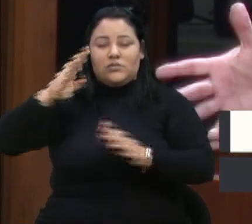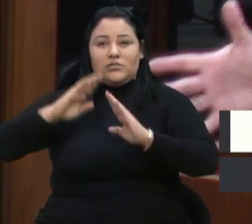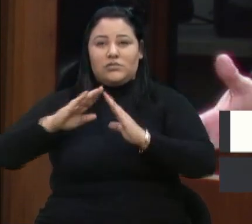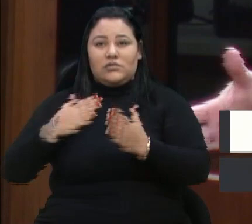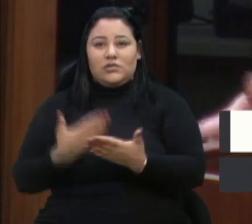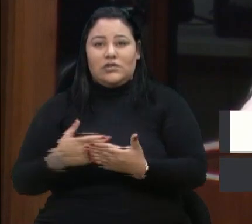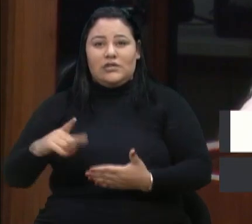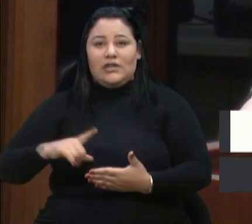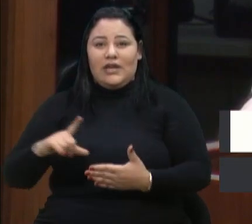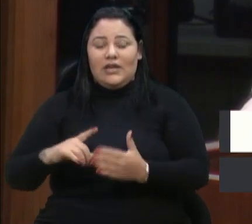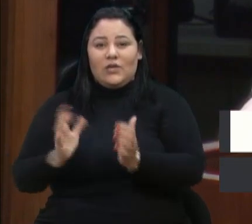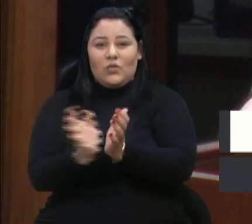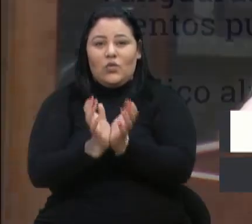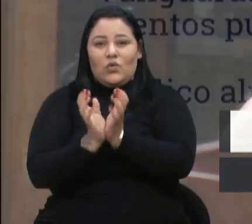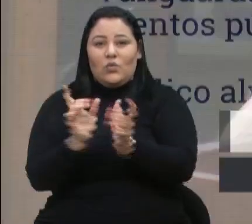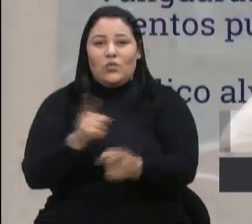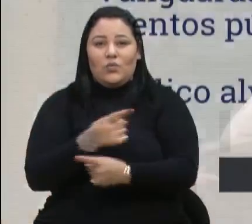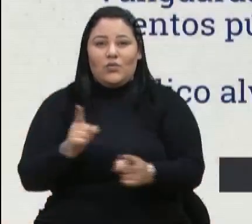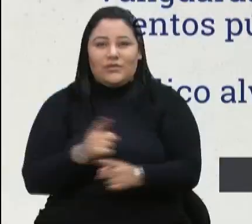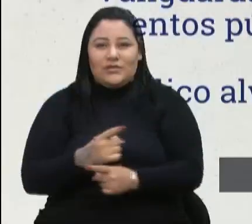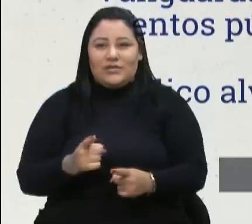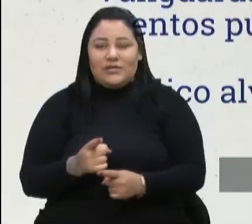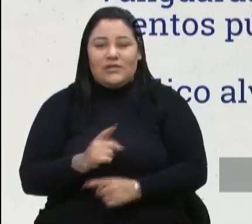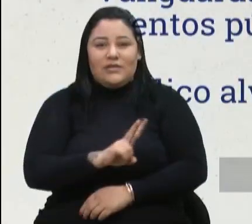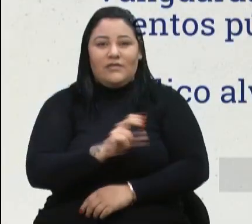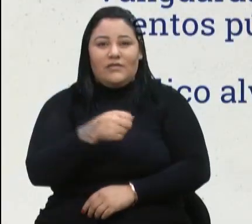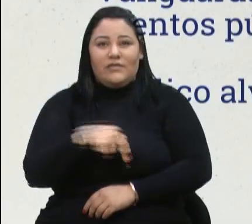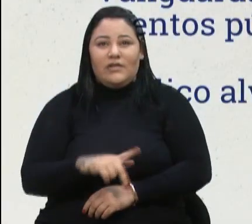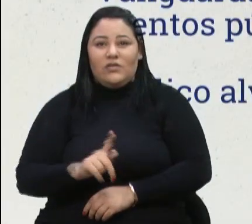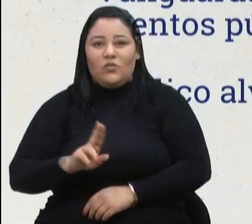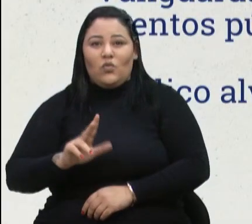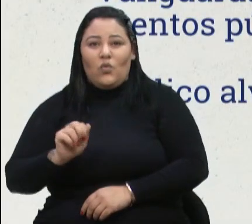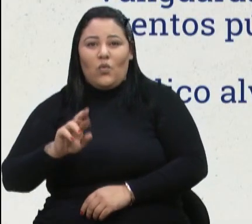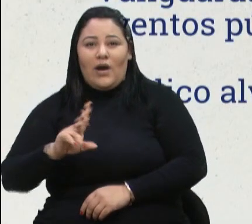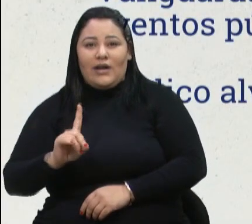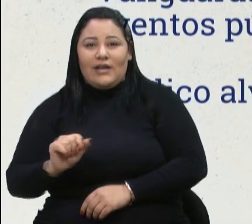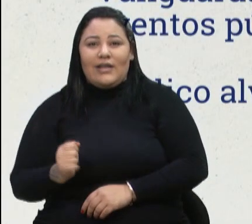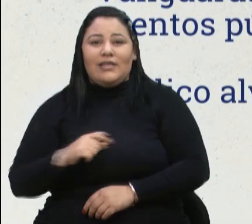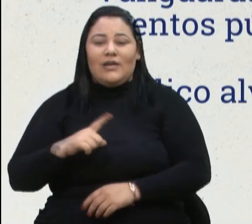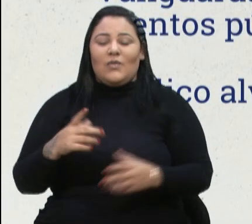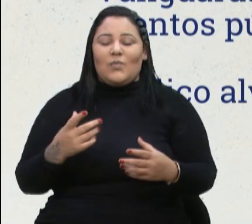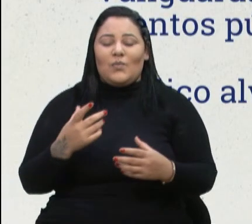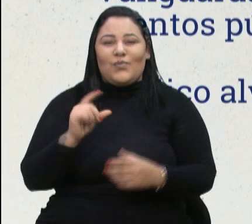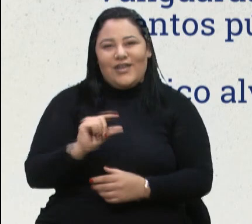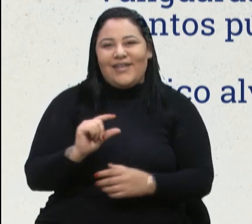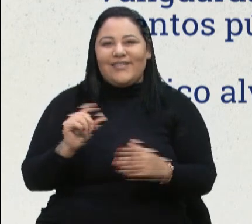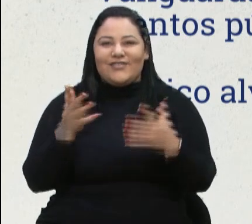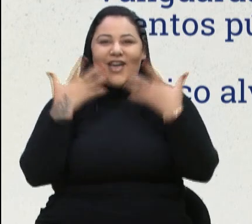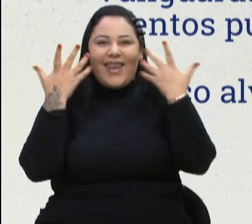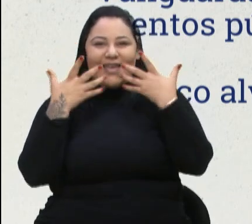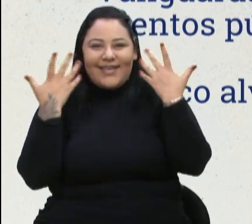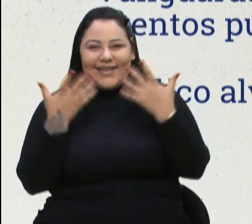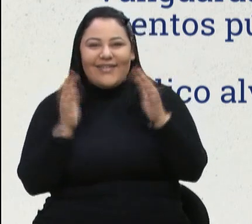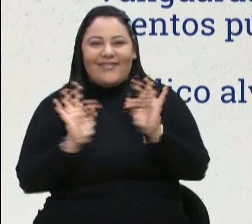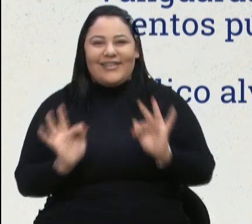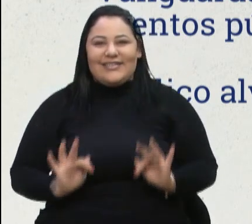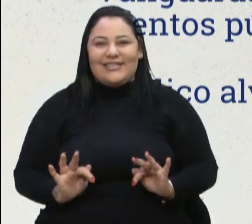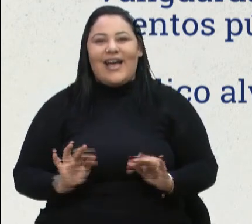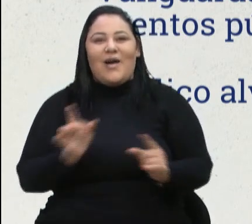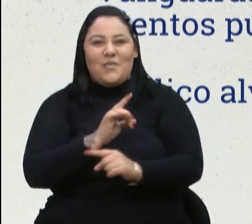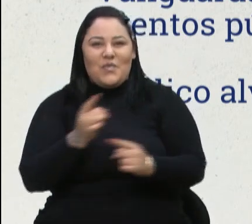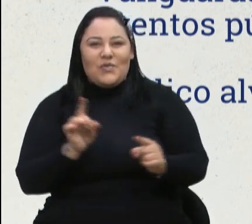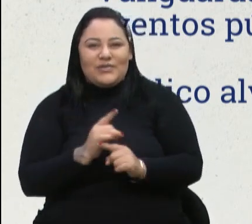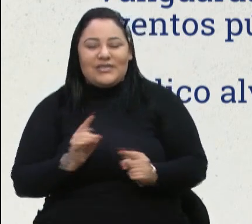Banda Vanguarda, que leva um pouco de alegria, de momentos de descontração,